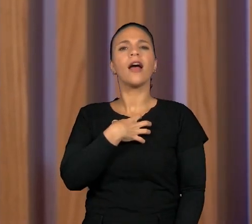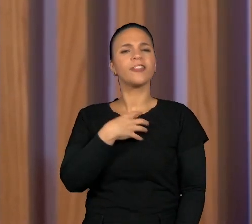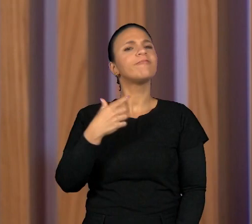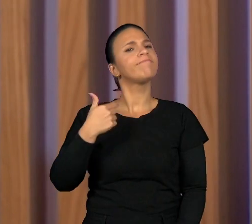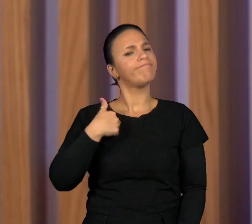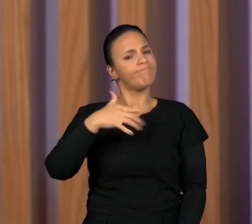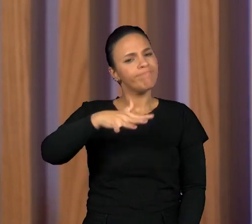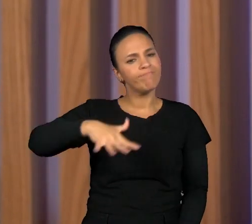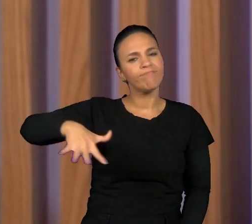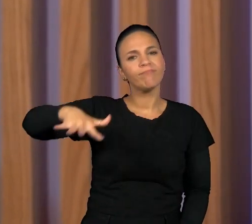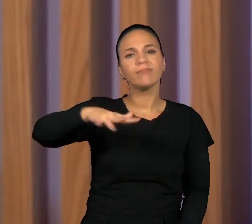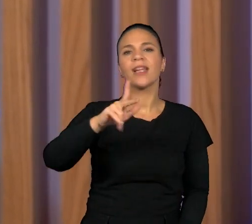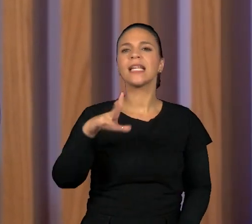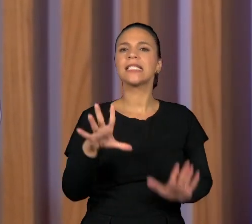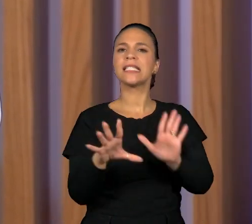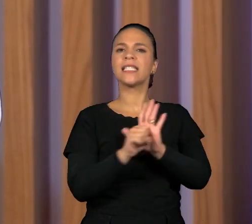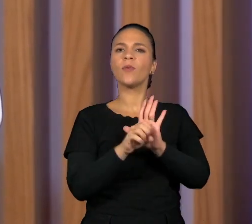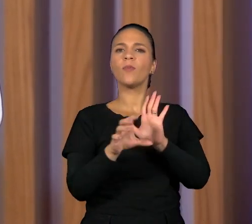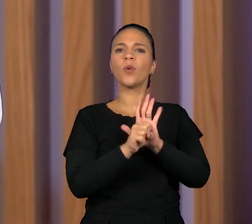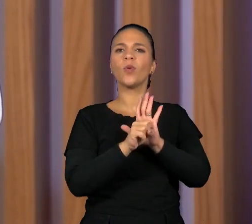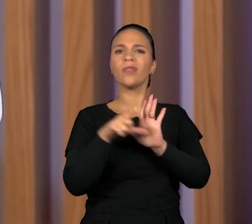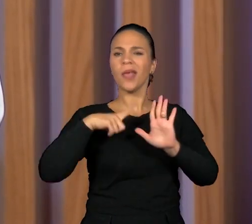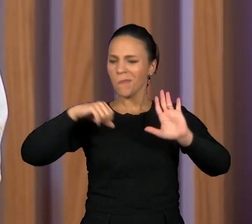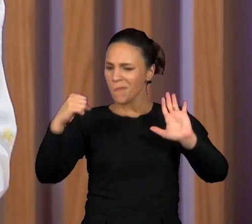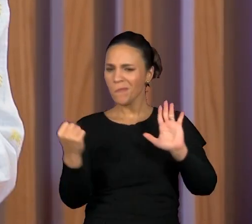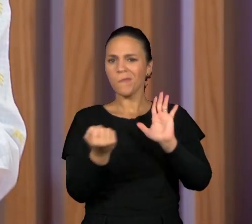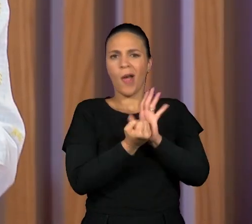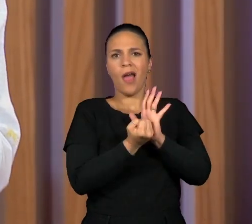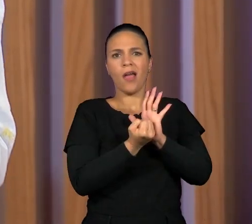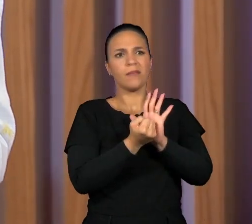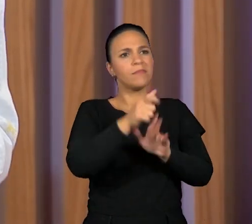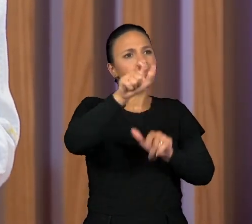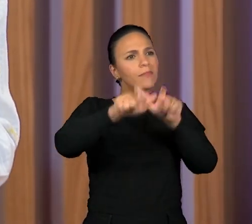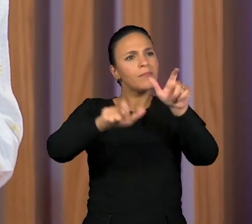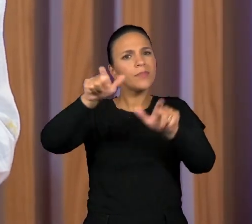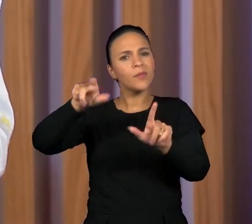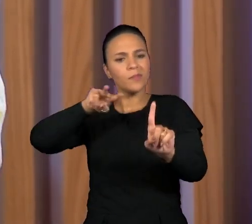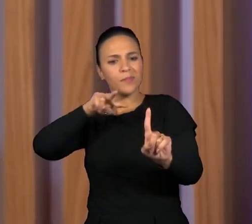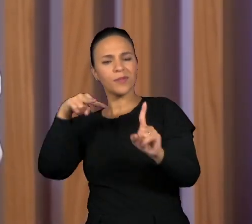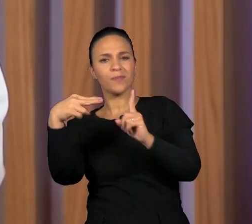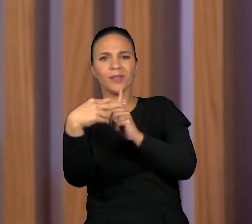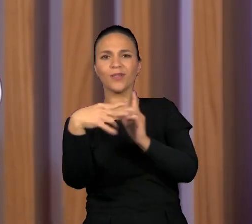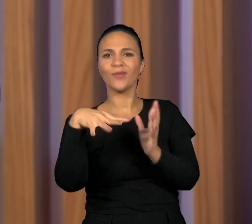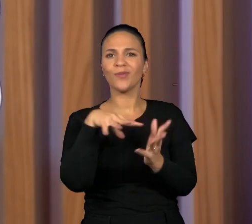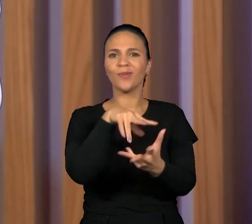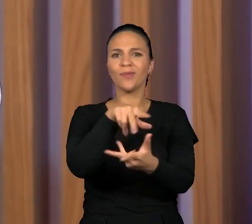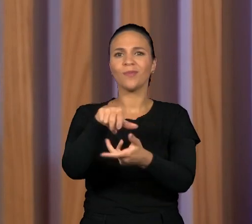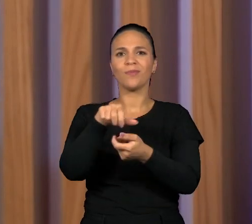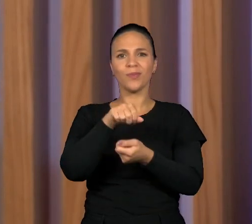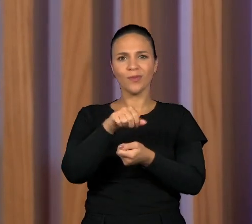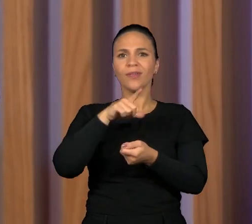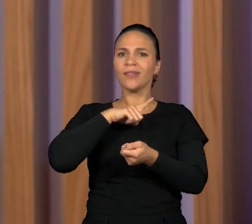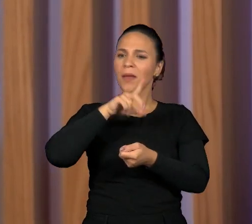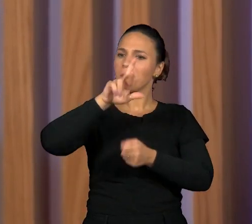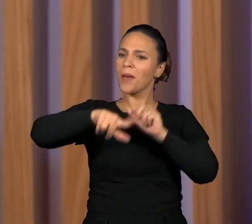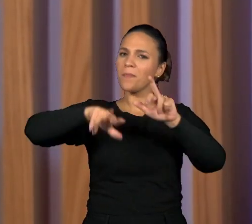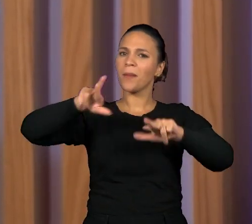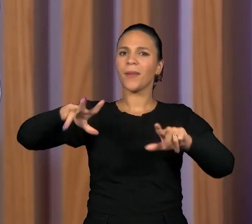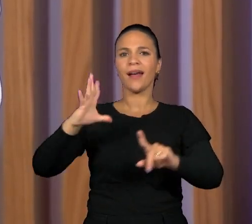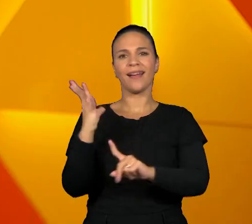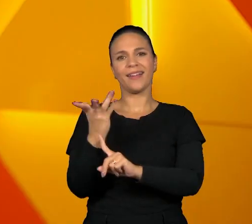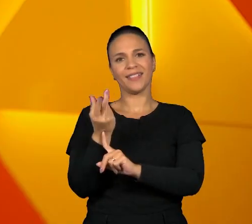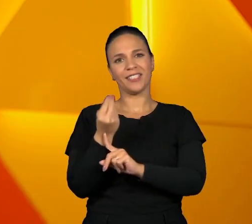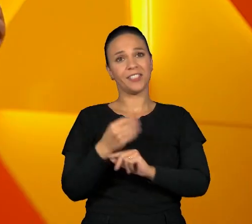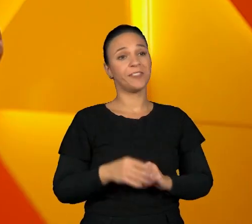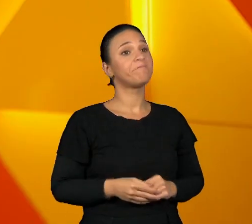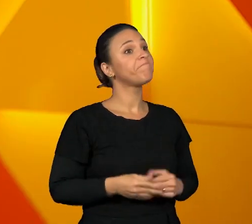aí do simbólico, né? Da forma como as pessoas veem o mundo a partir das diferentes formas de arte. E